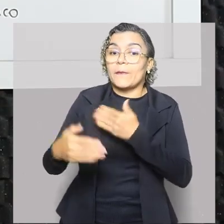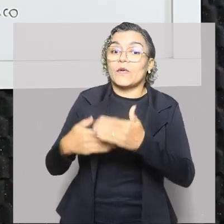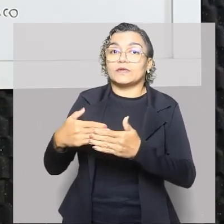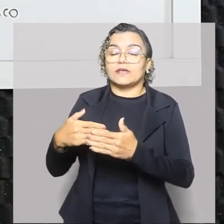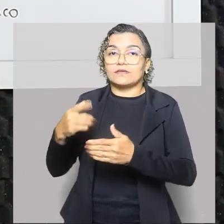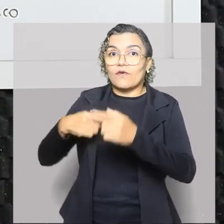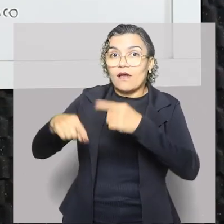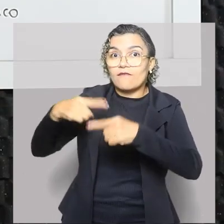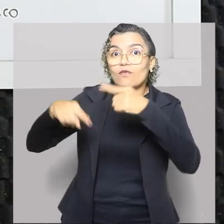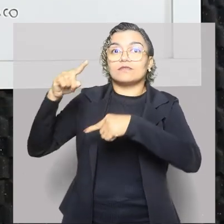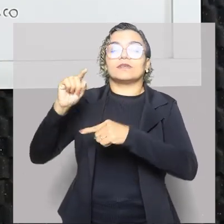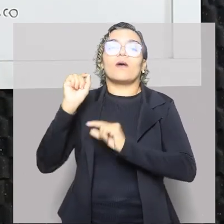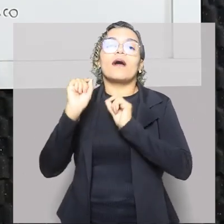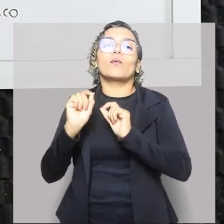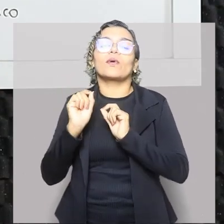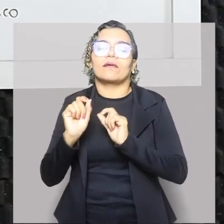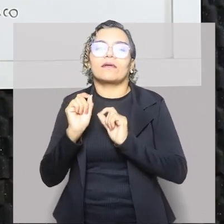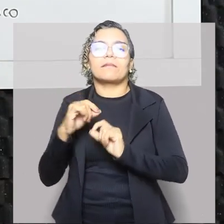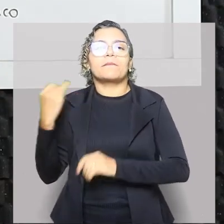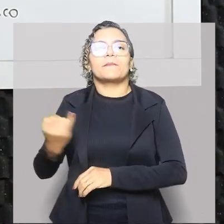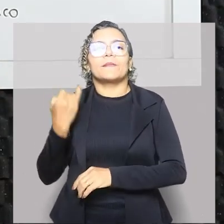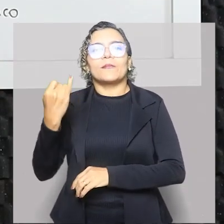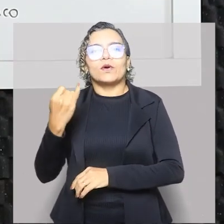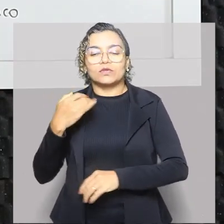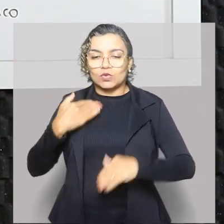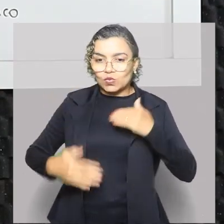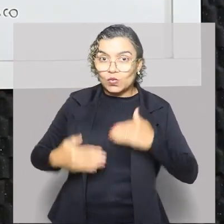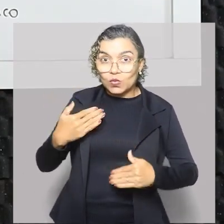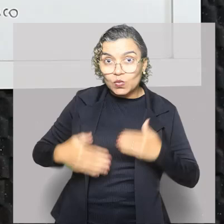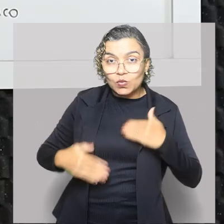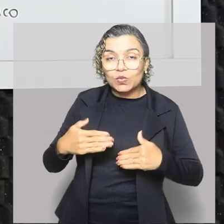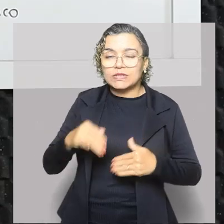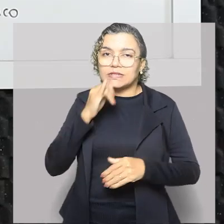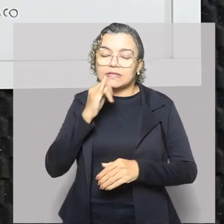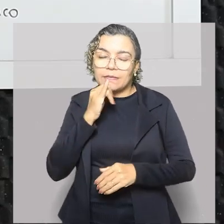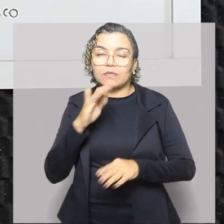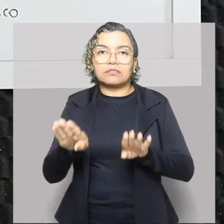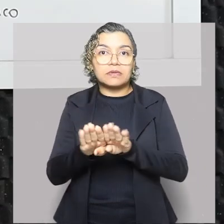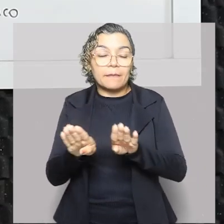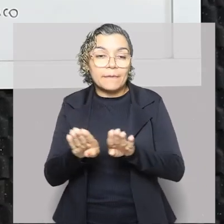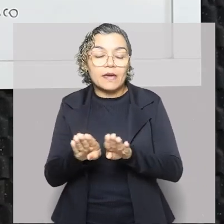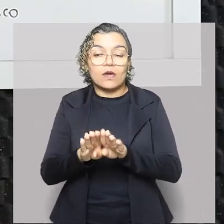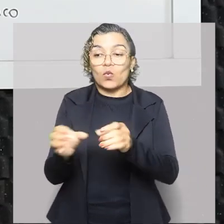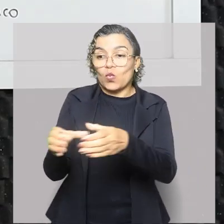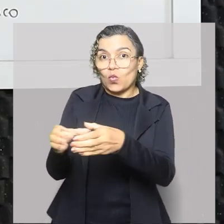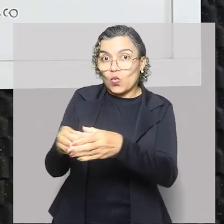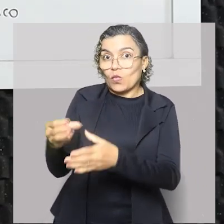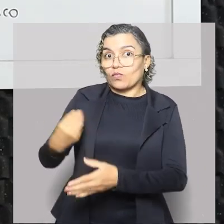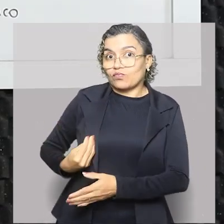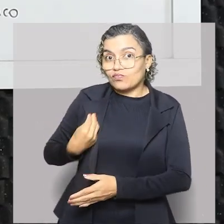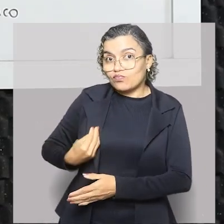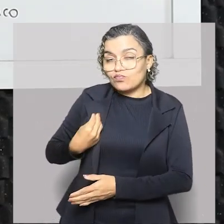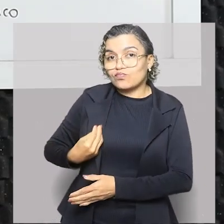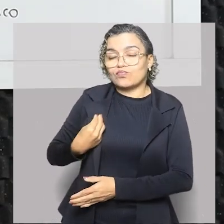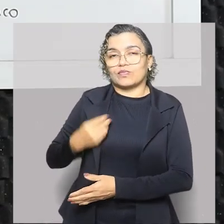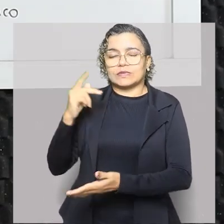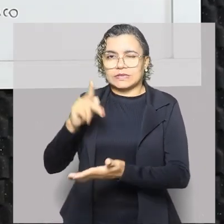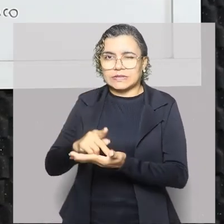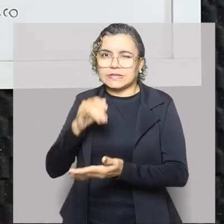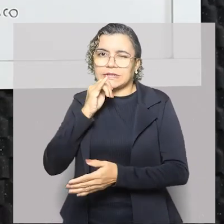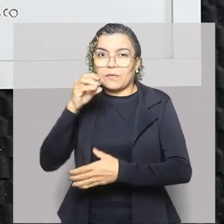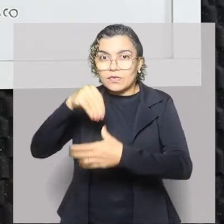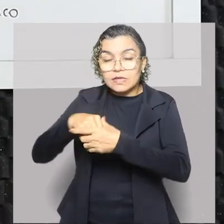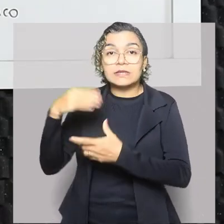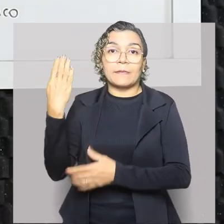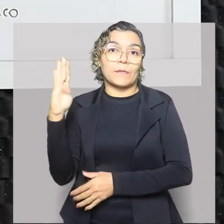é muito importante para definir que um organismo seja um ser vivo. A gente parte do pressuposto aí na